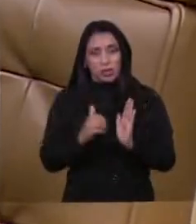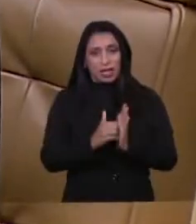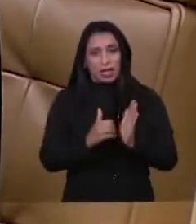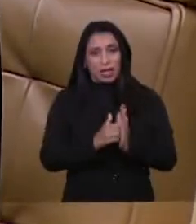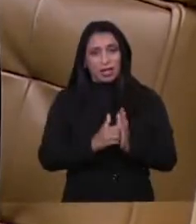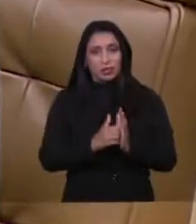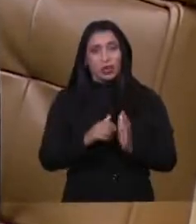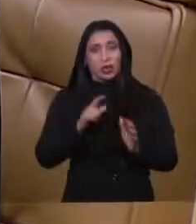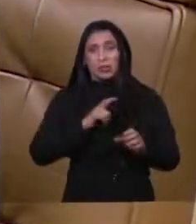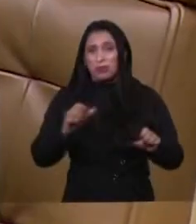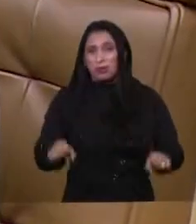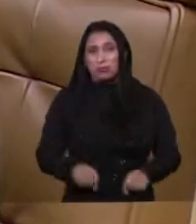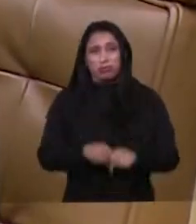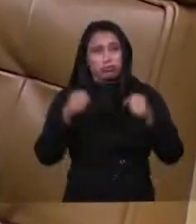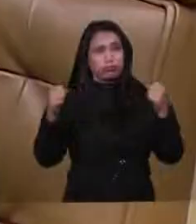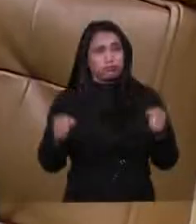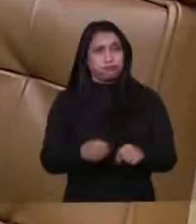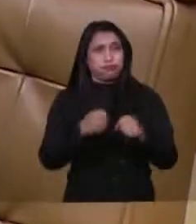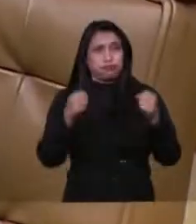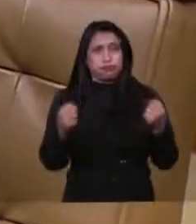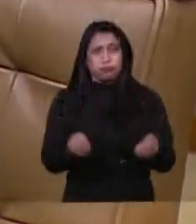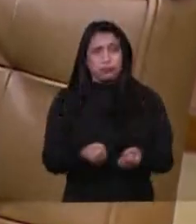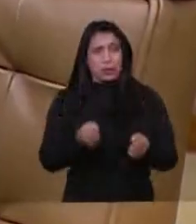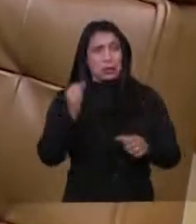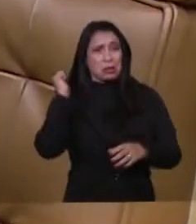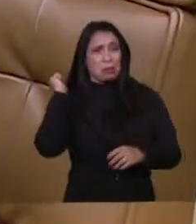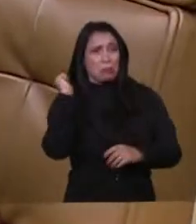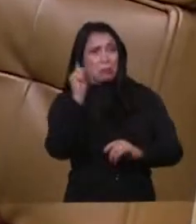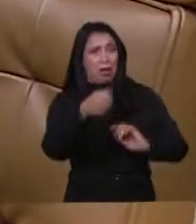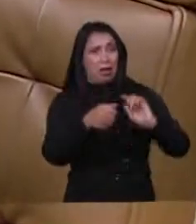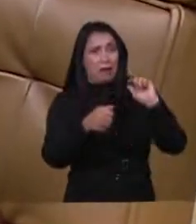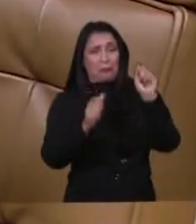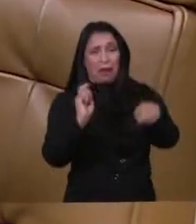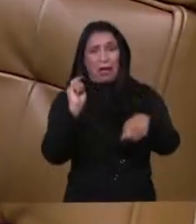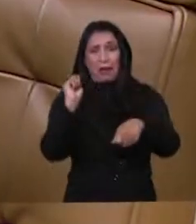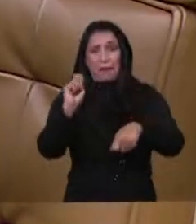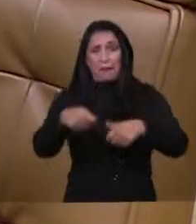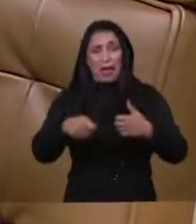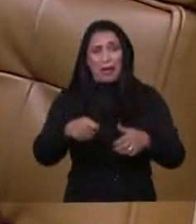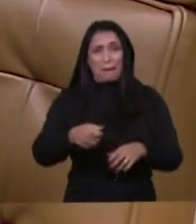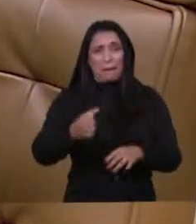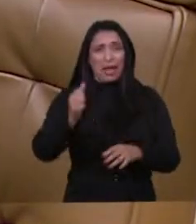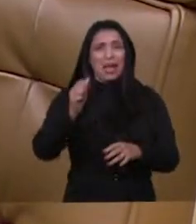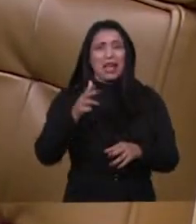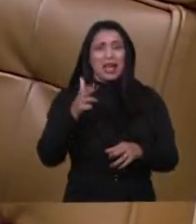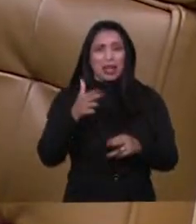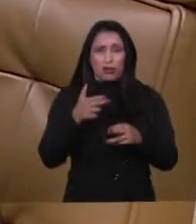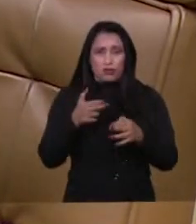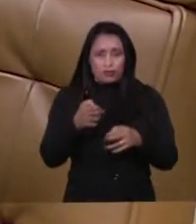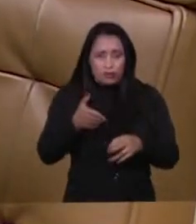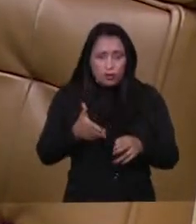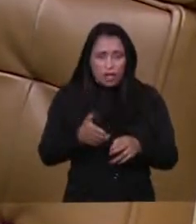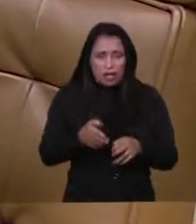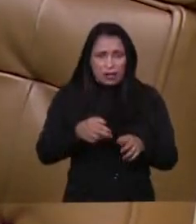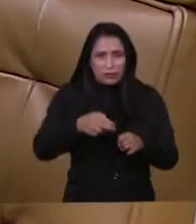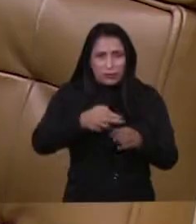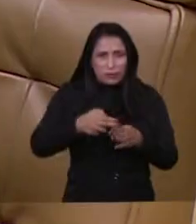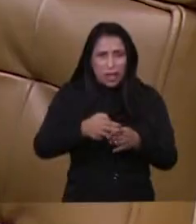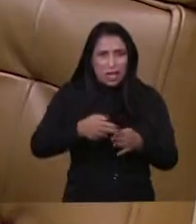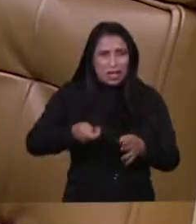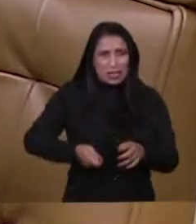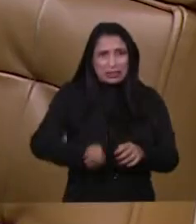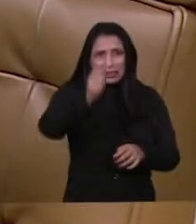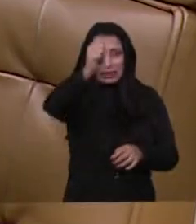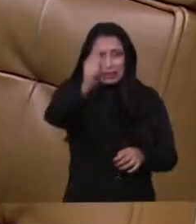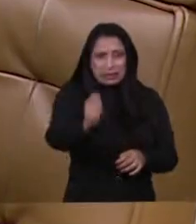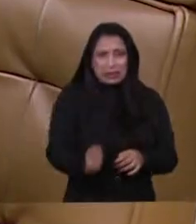generalizadamente danificados, com uso de força, instrumentos contundentes e pérfuro cortante, em época